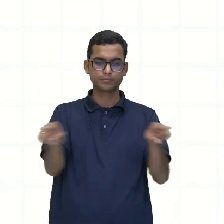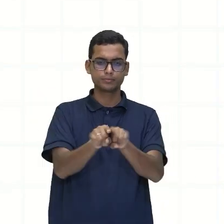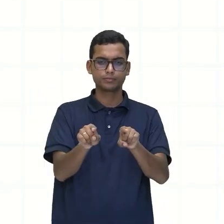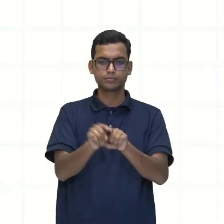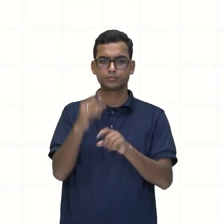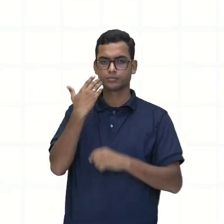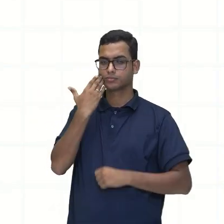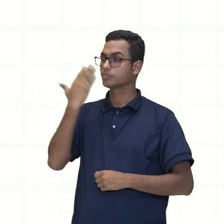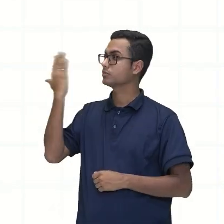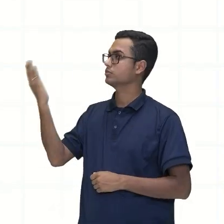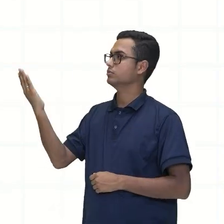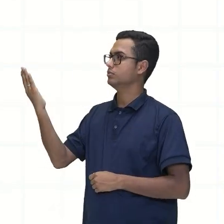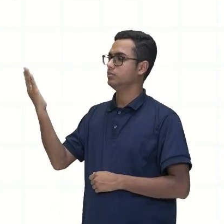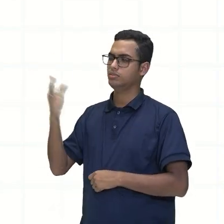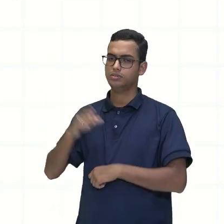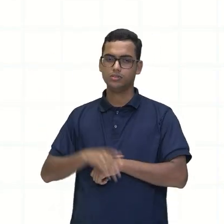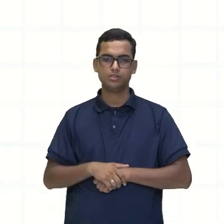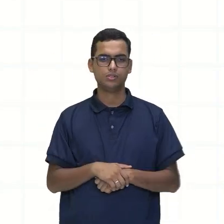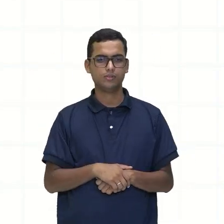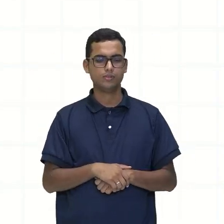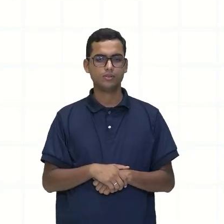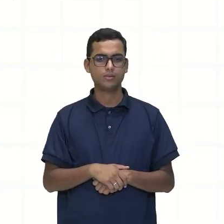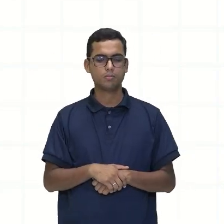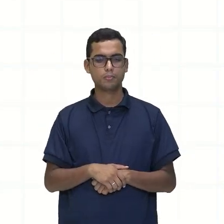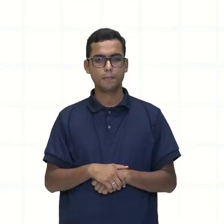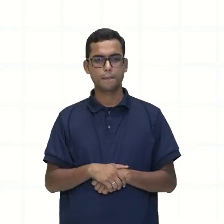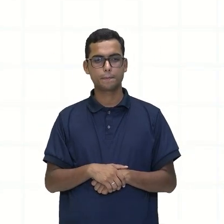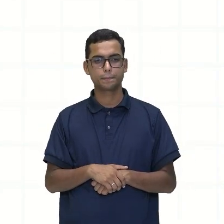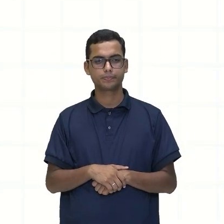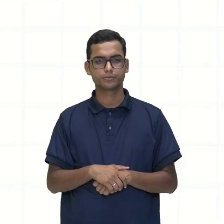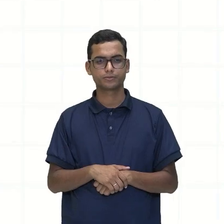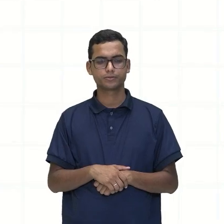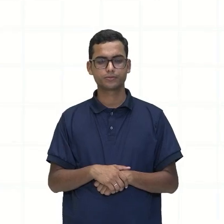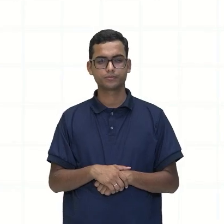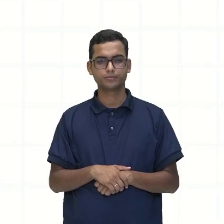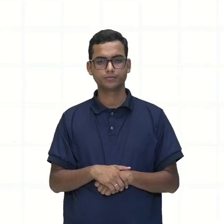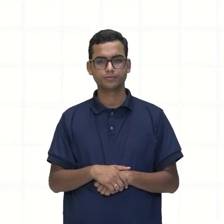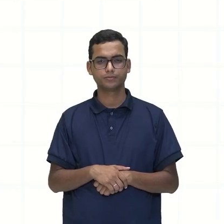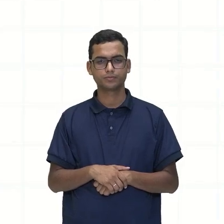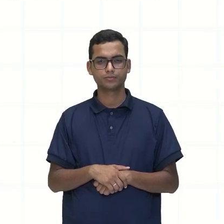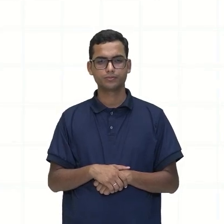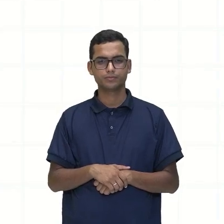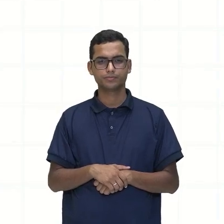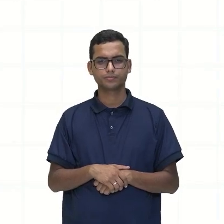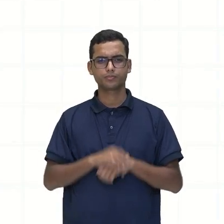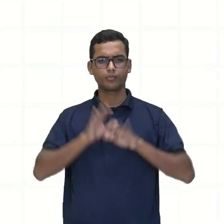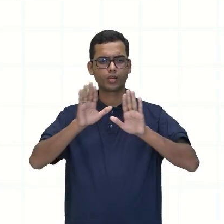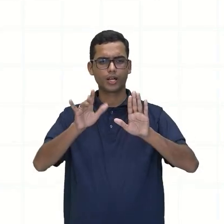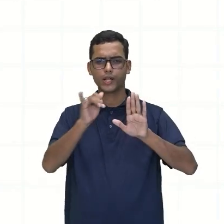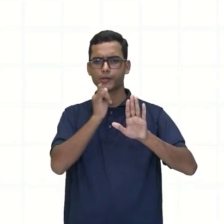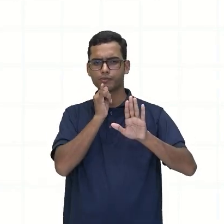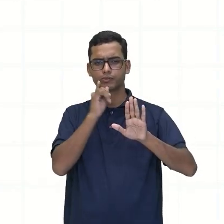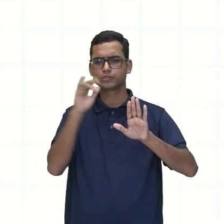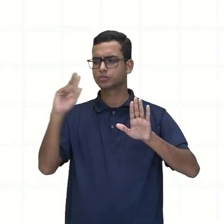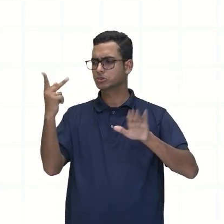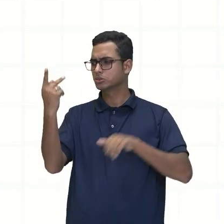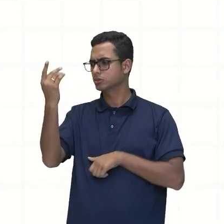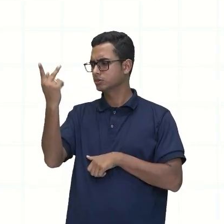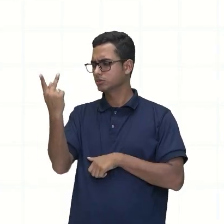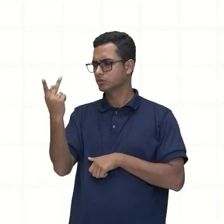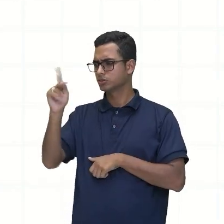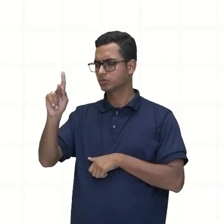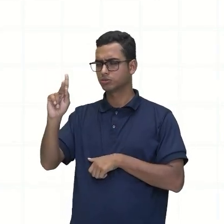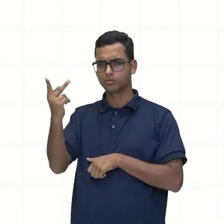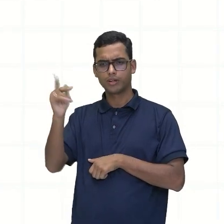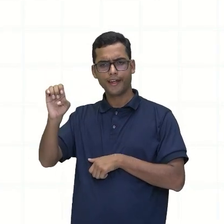Vejam, vou repetir aqui o he likes tucunaré. Mas eu não quero, eu quero tirar o he da minha